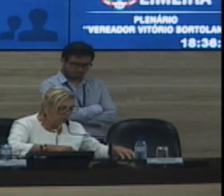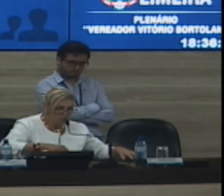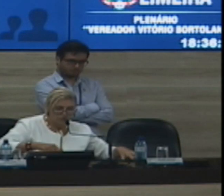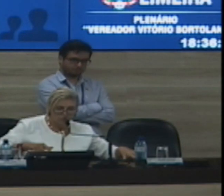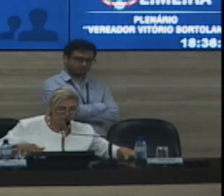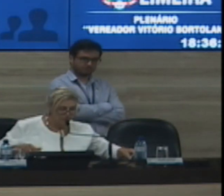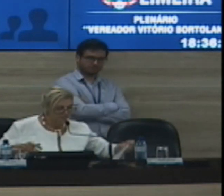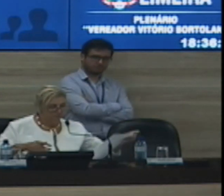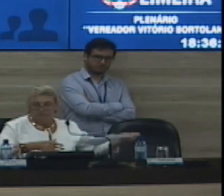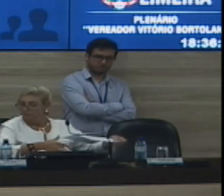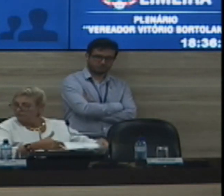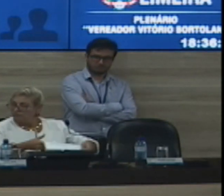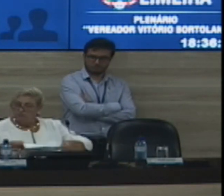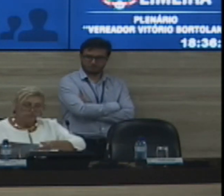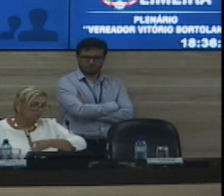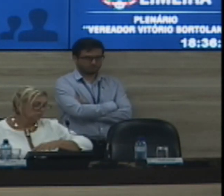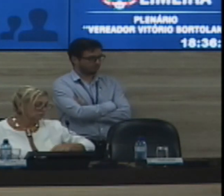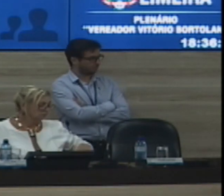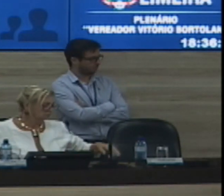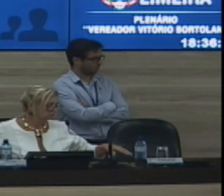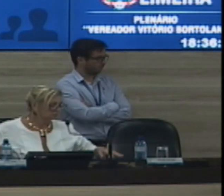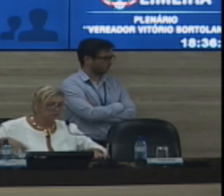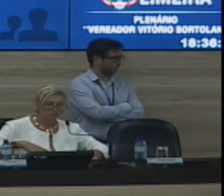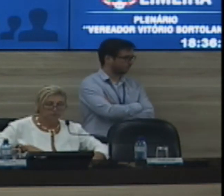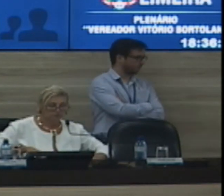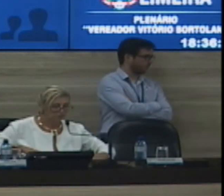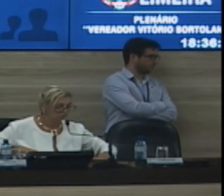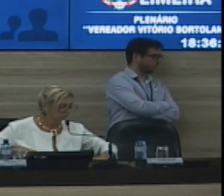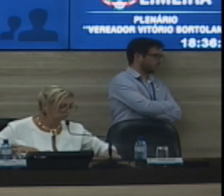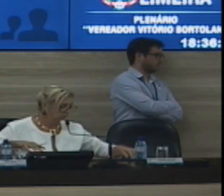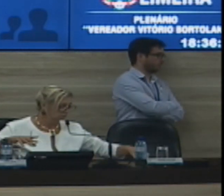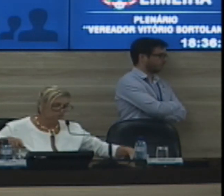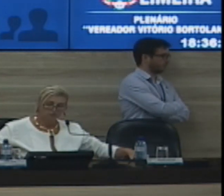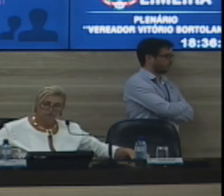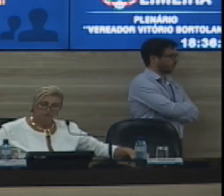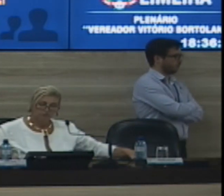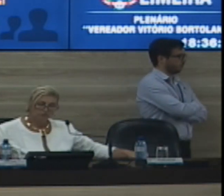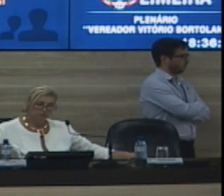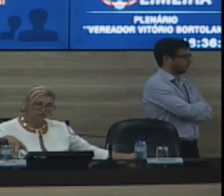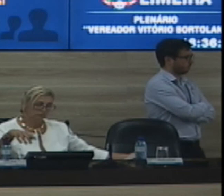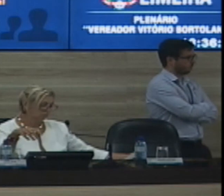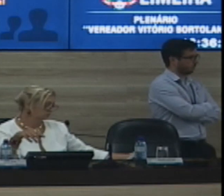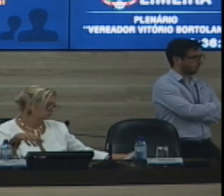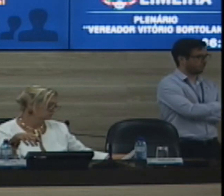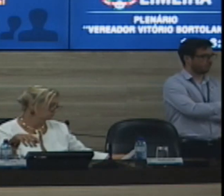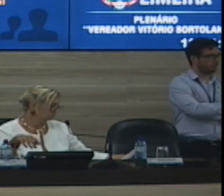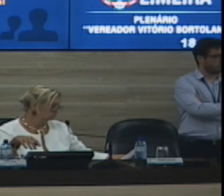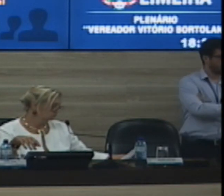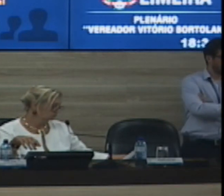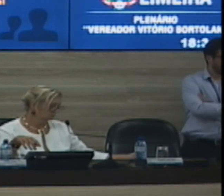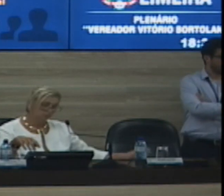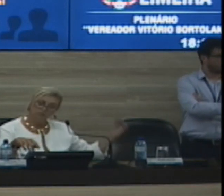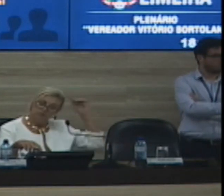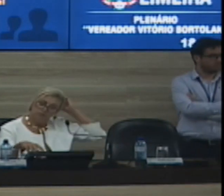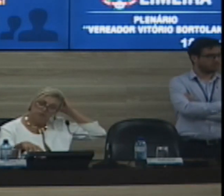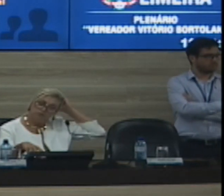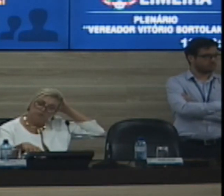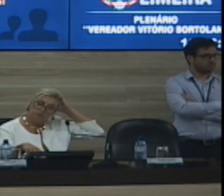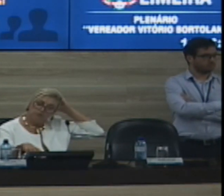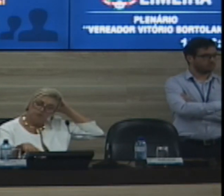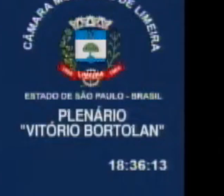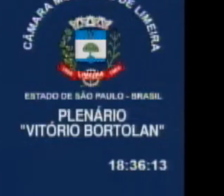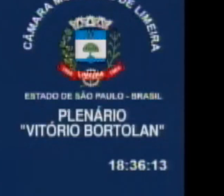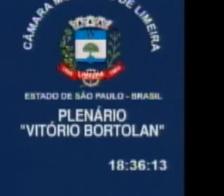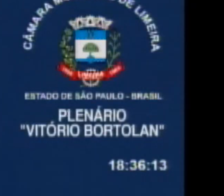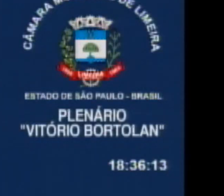Vereador Cleiton Silva. Em discussão, não havendo a moção número 6, ela vai à votação e o